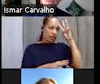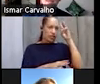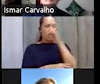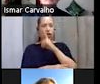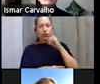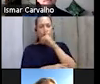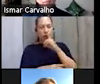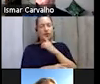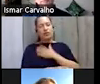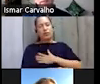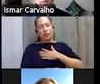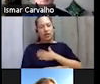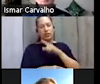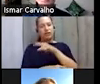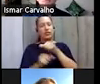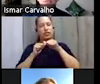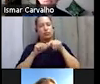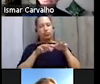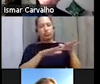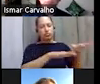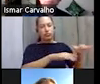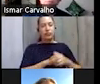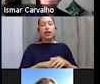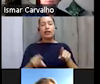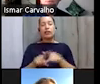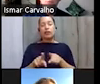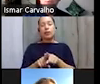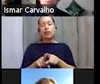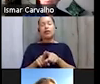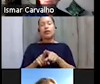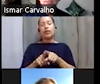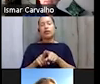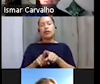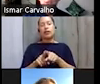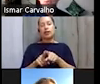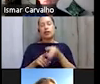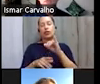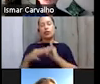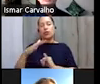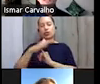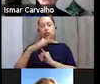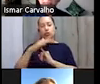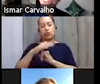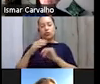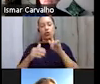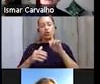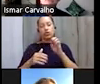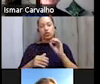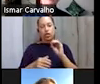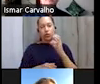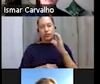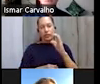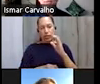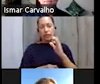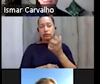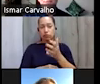vocês lá. E também lá no acervo do Instituto de Geociências, nas nossas coleções, querendo ir lá